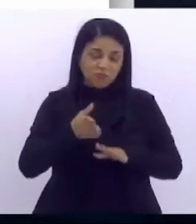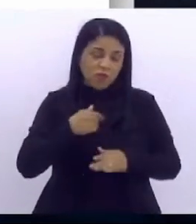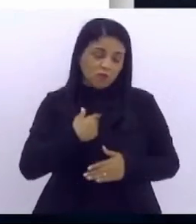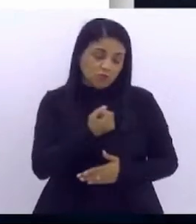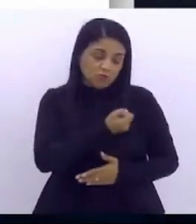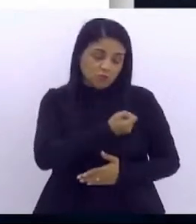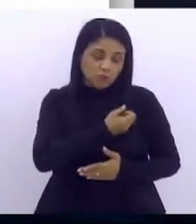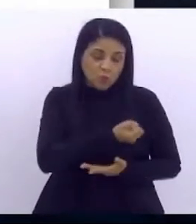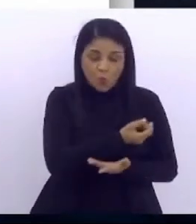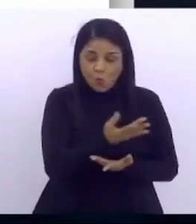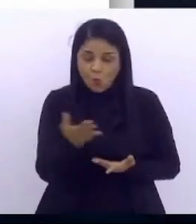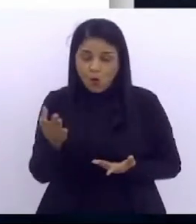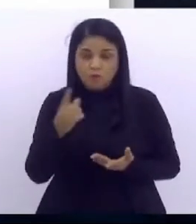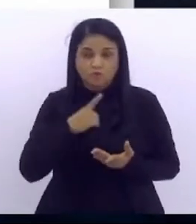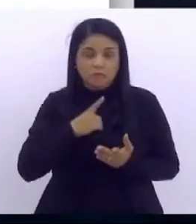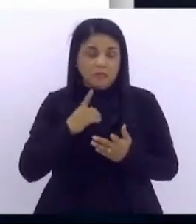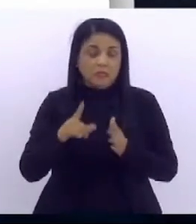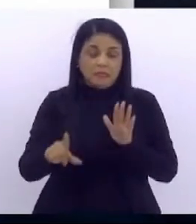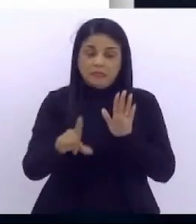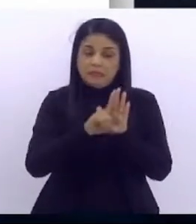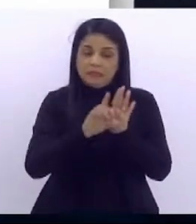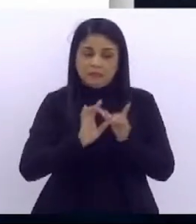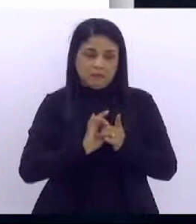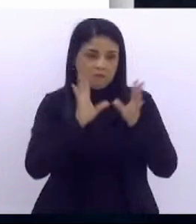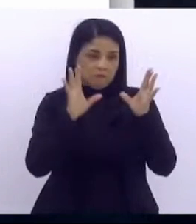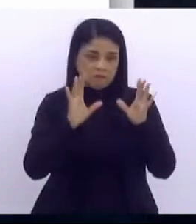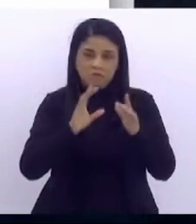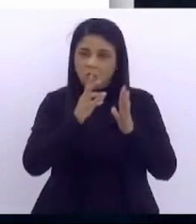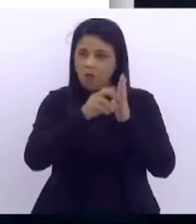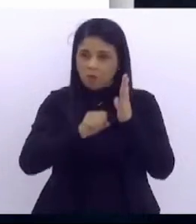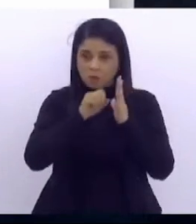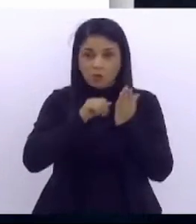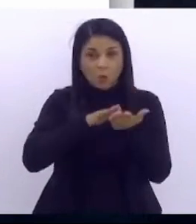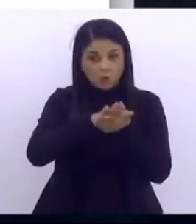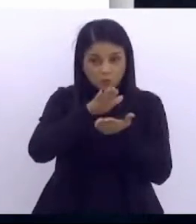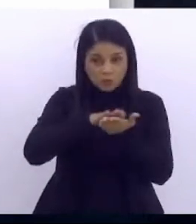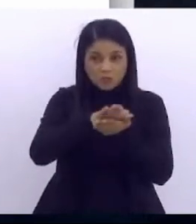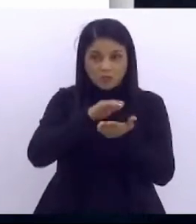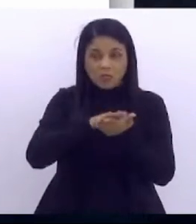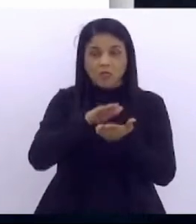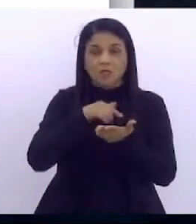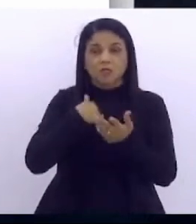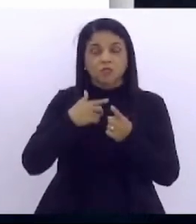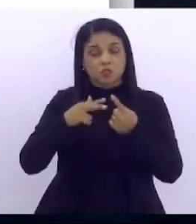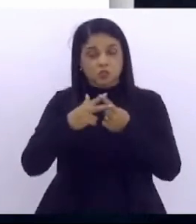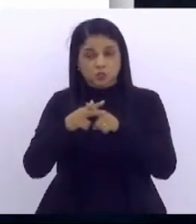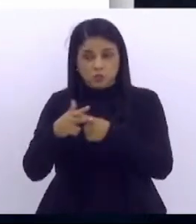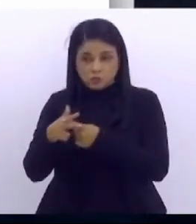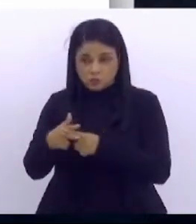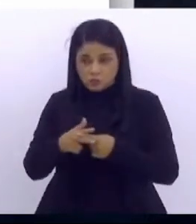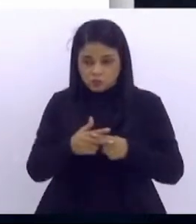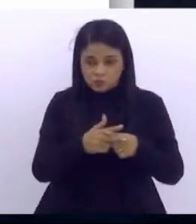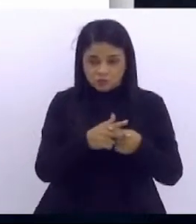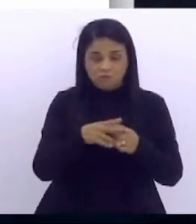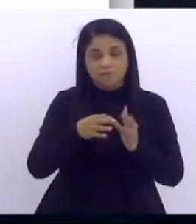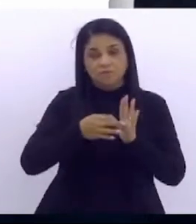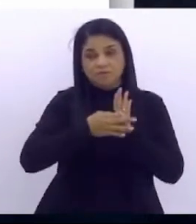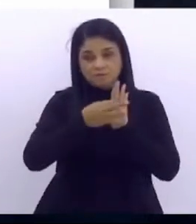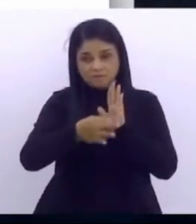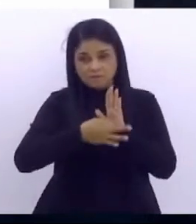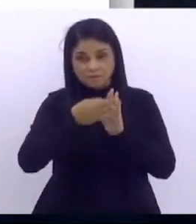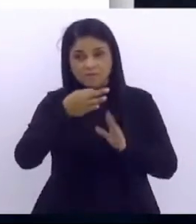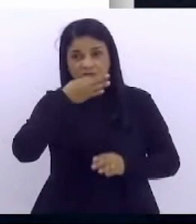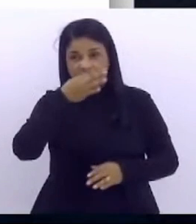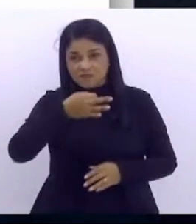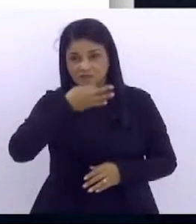na mão, e não tinha legalizado ainda, e eu publiquei. A minha estimativa, corrigindo os fatores com base nessas críticas,